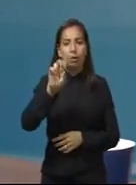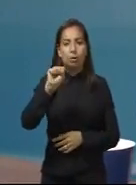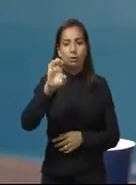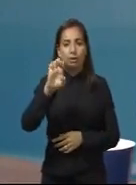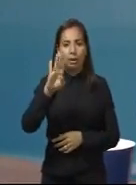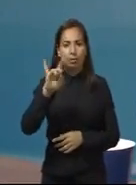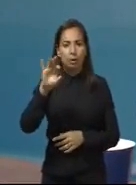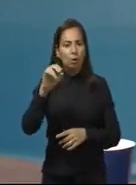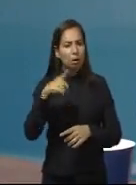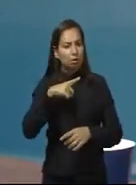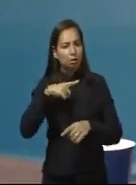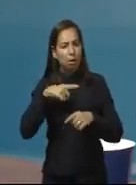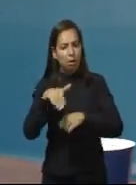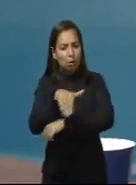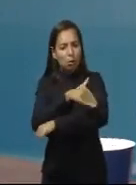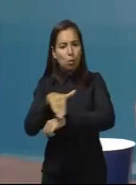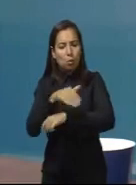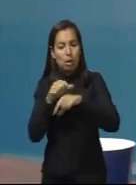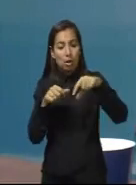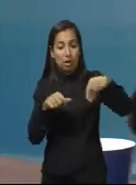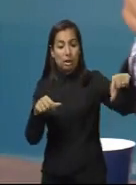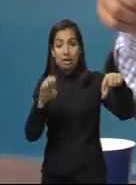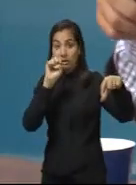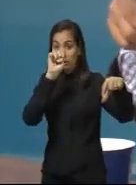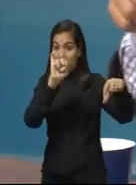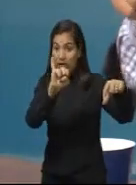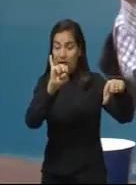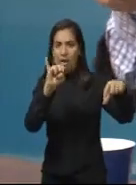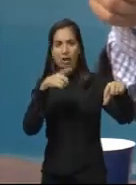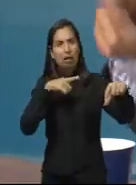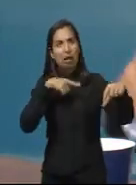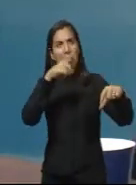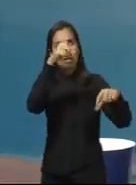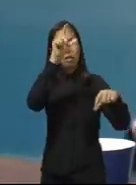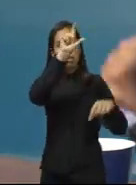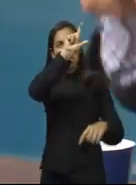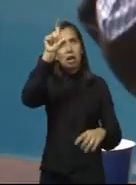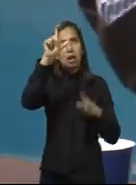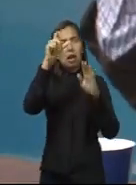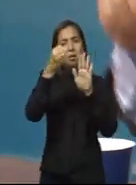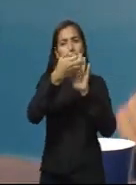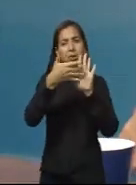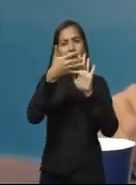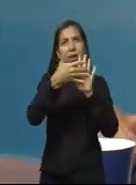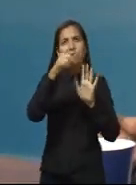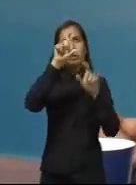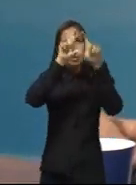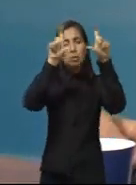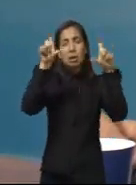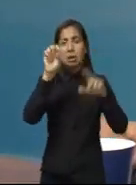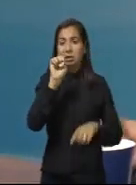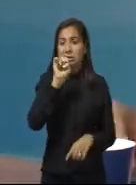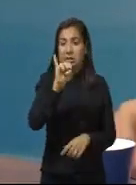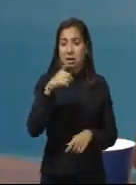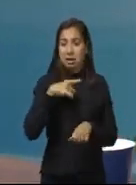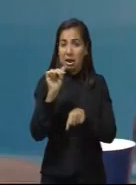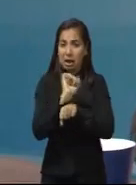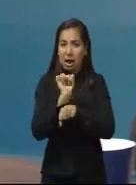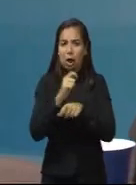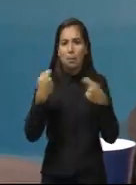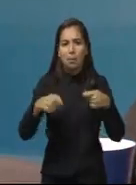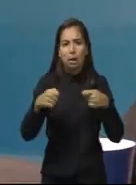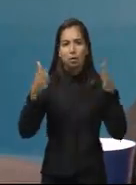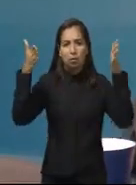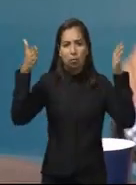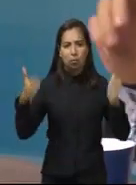ao entrar, se vier de moto, tire o capacete, se for de carro, baixa os vidros. Então, quer dizer, ele está